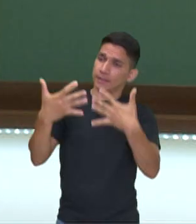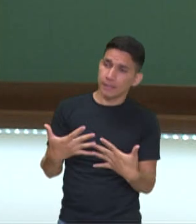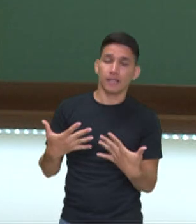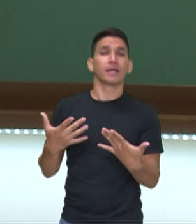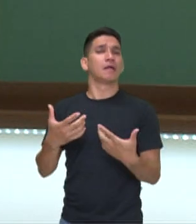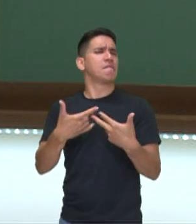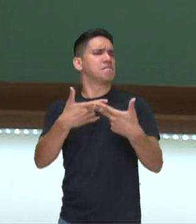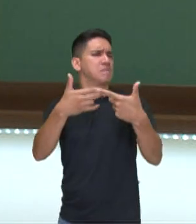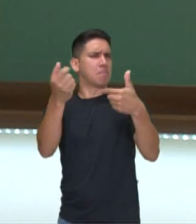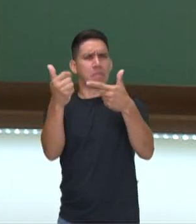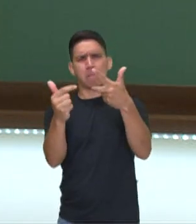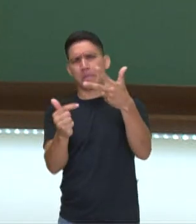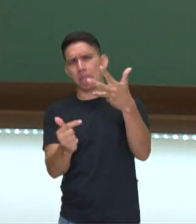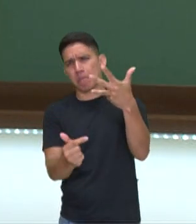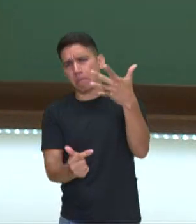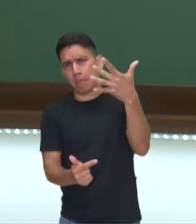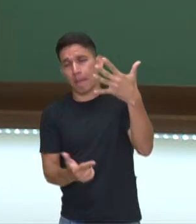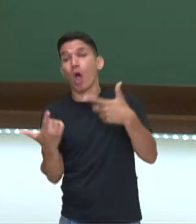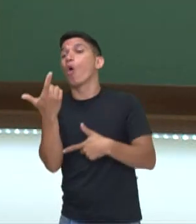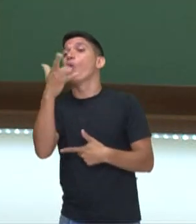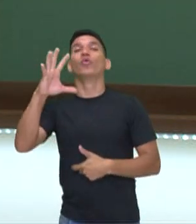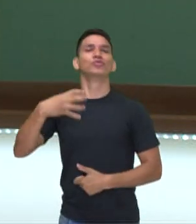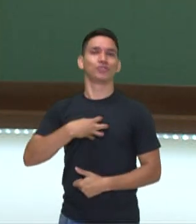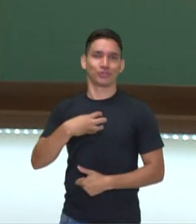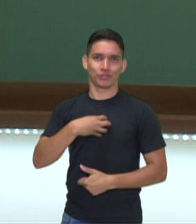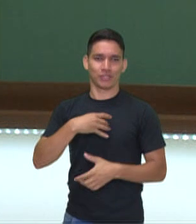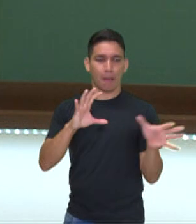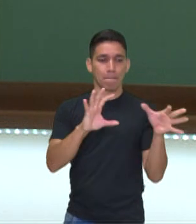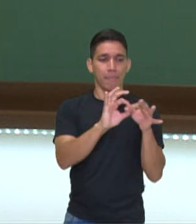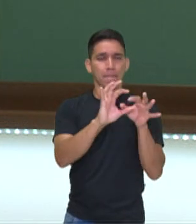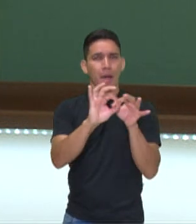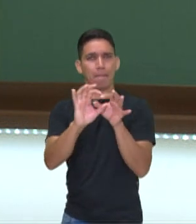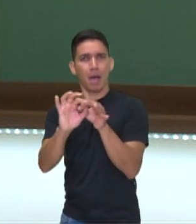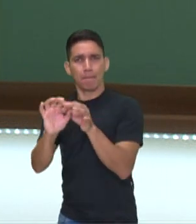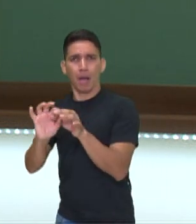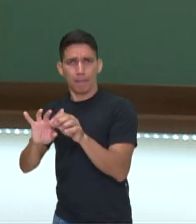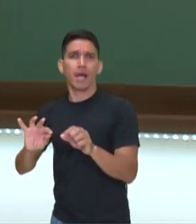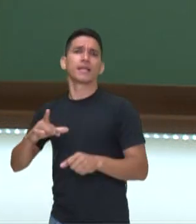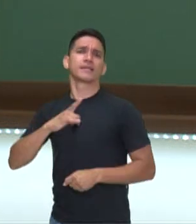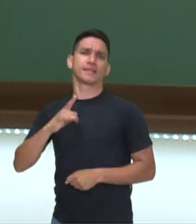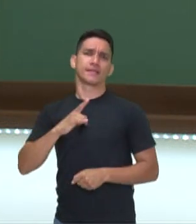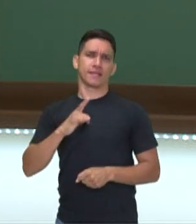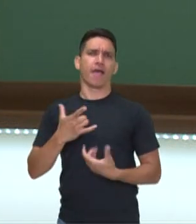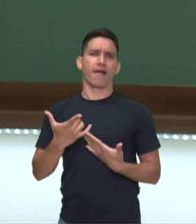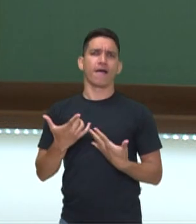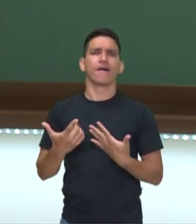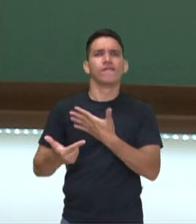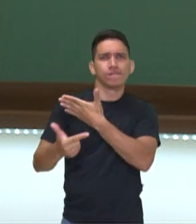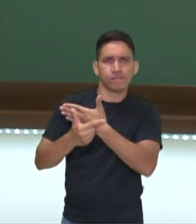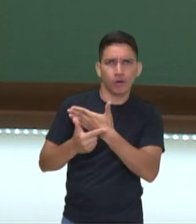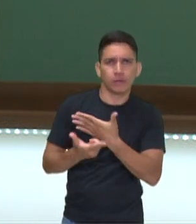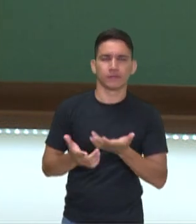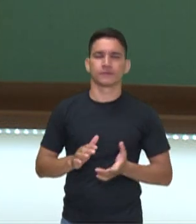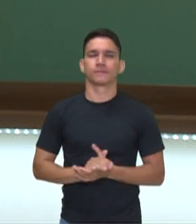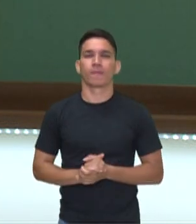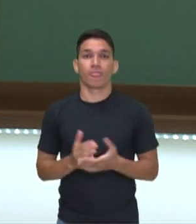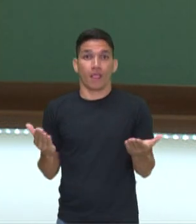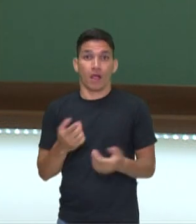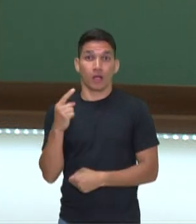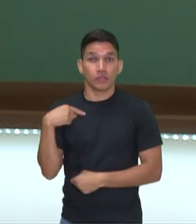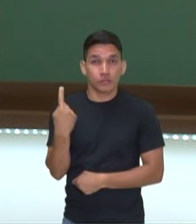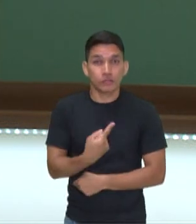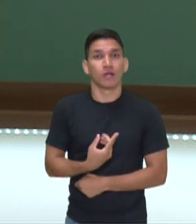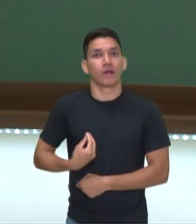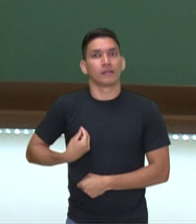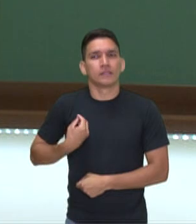e temos muitas outras palavras, outras linking words para adicionar aqui. No nosso caso, algumas